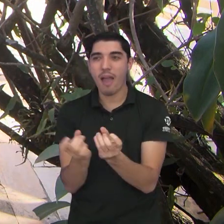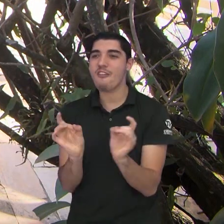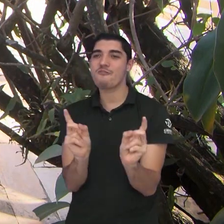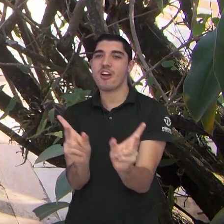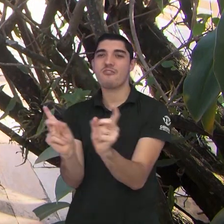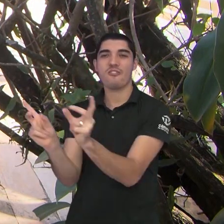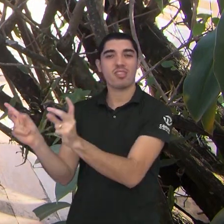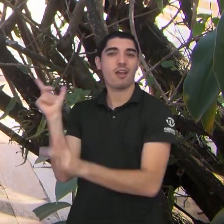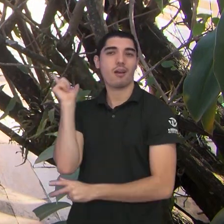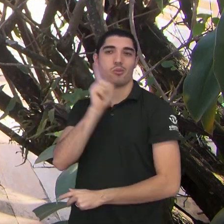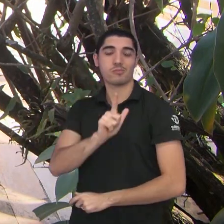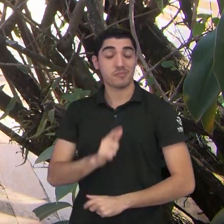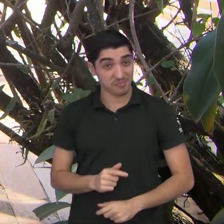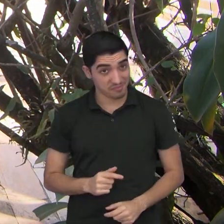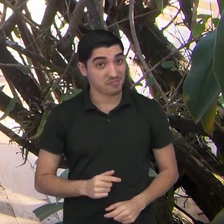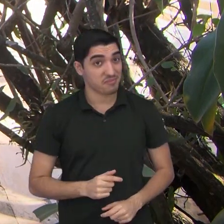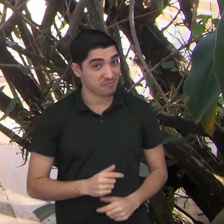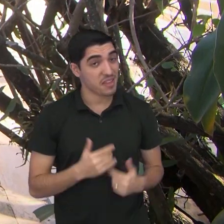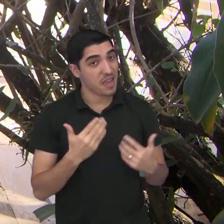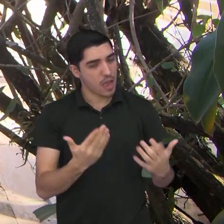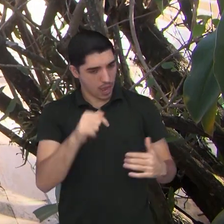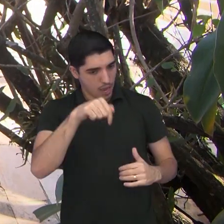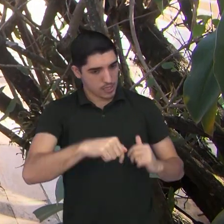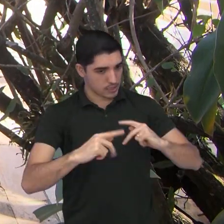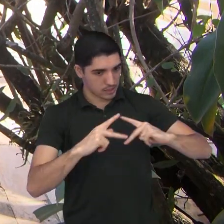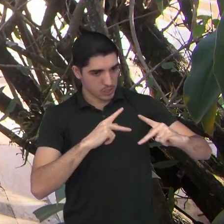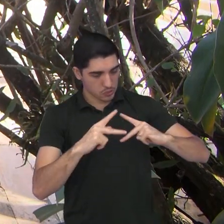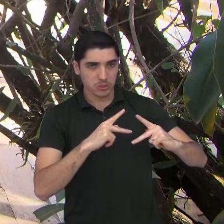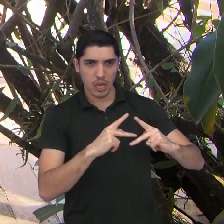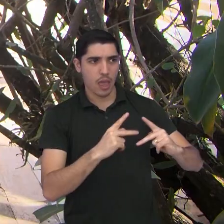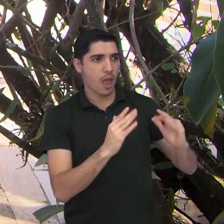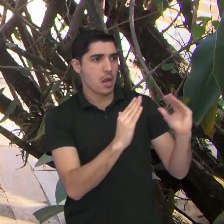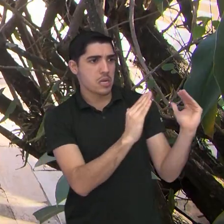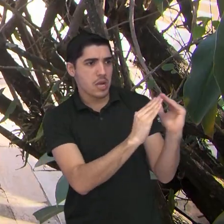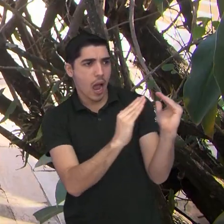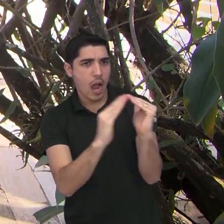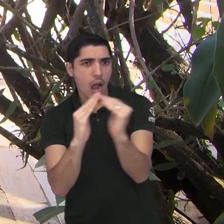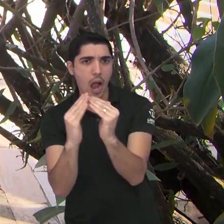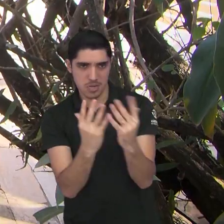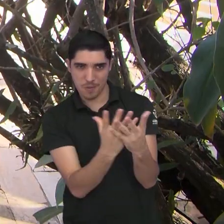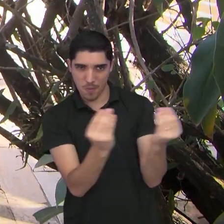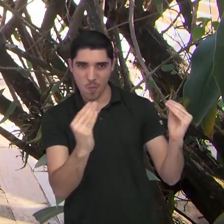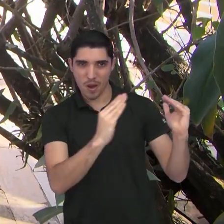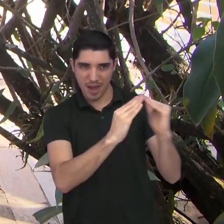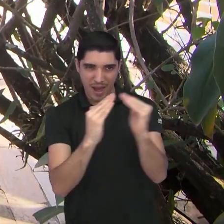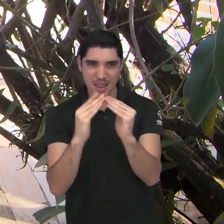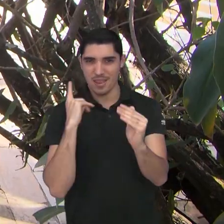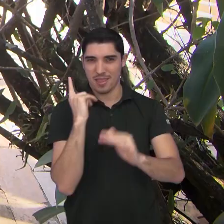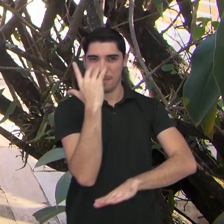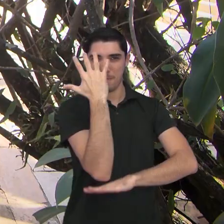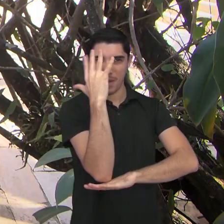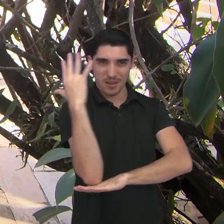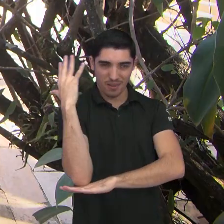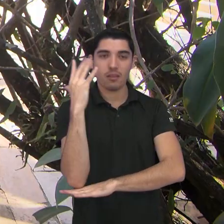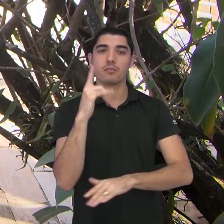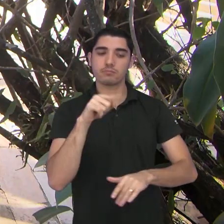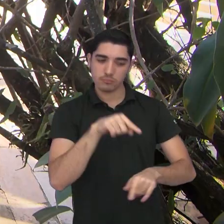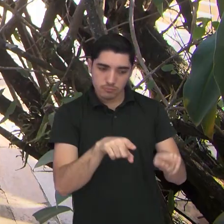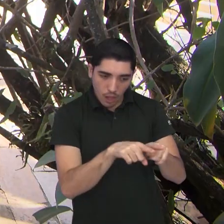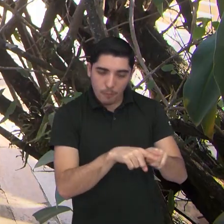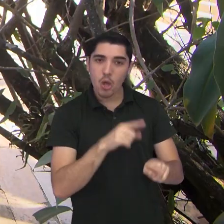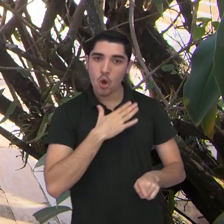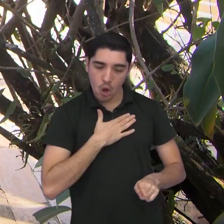assim, já vindo quebrado esses pisos. Aqui em São José, várias casas alpendres, né, Sim, que se chamava antigamente, tem